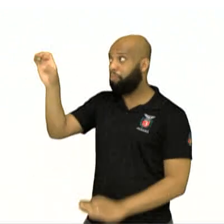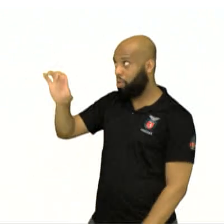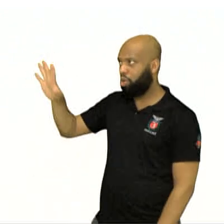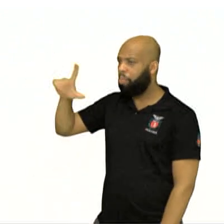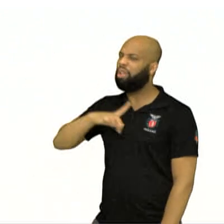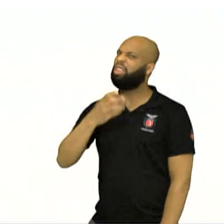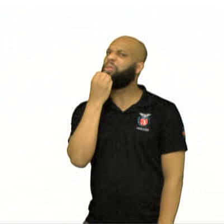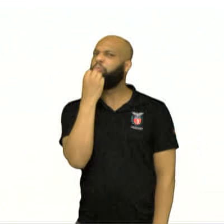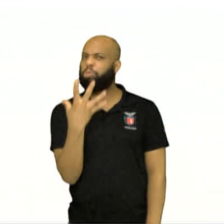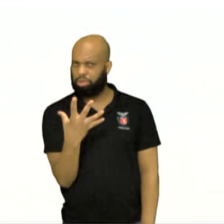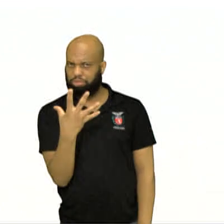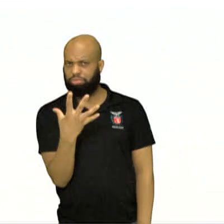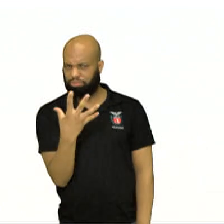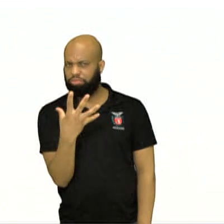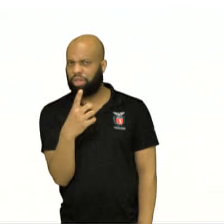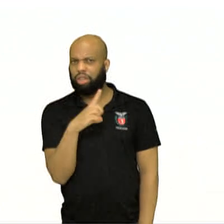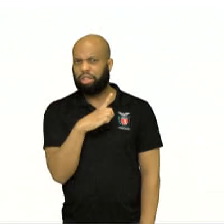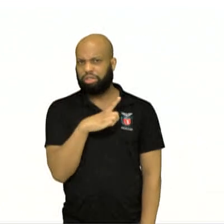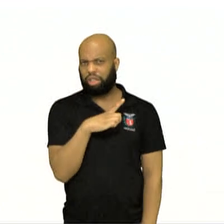um IDH